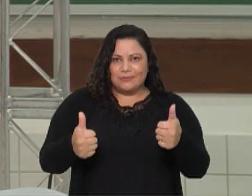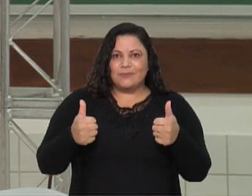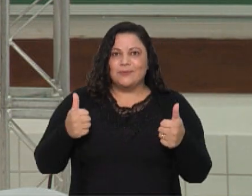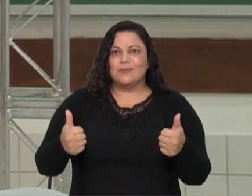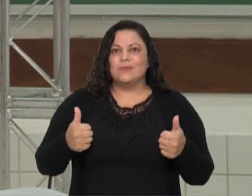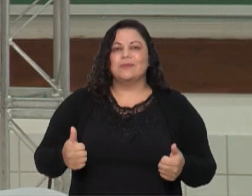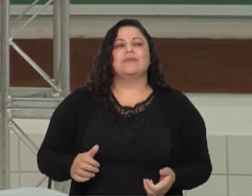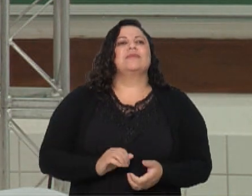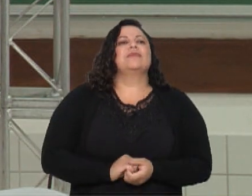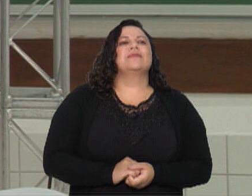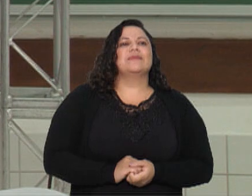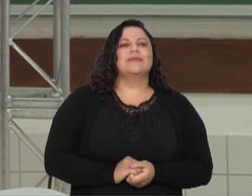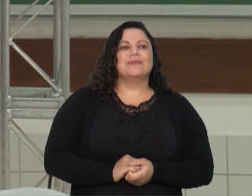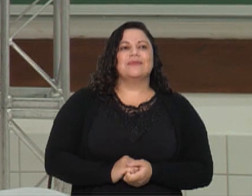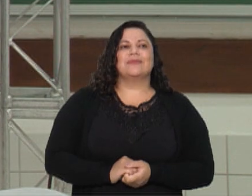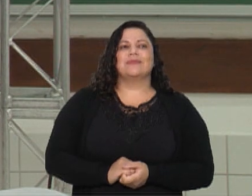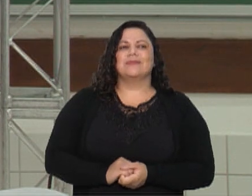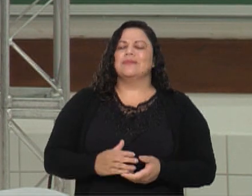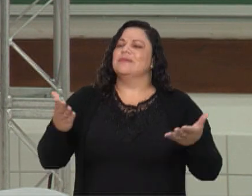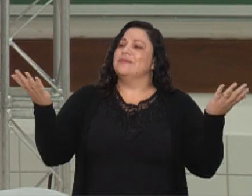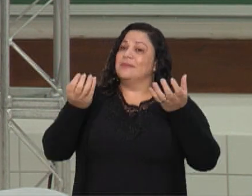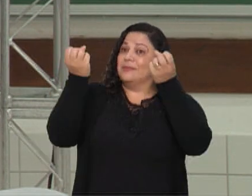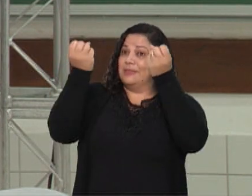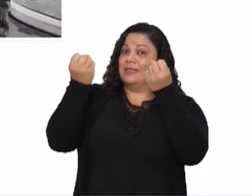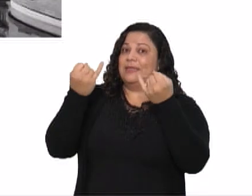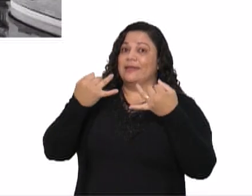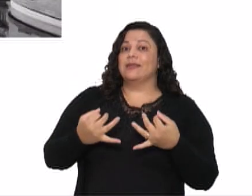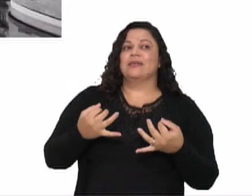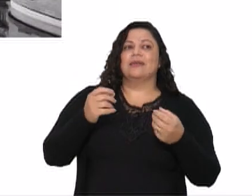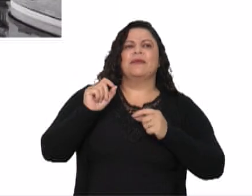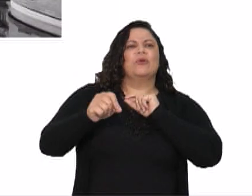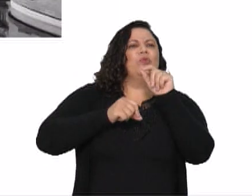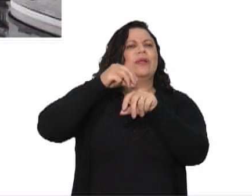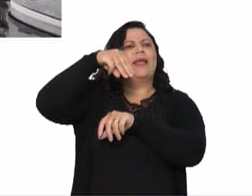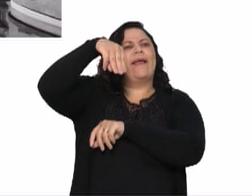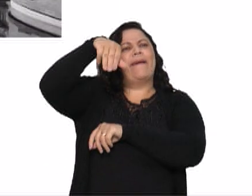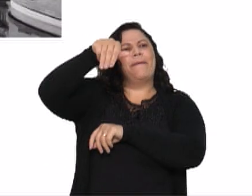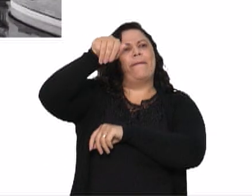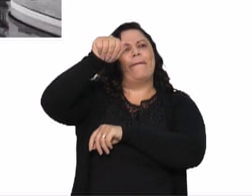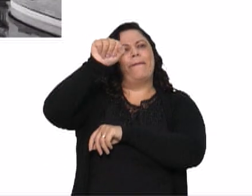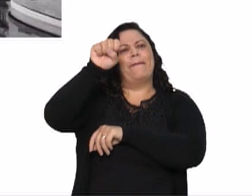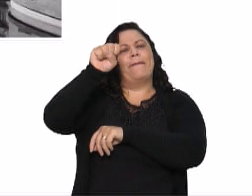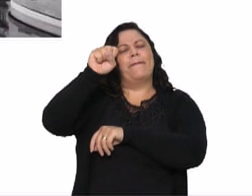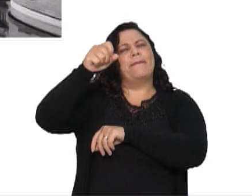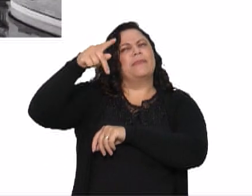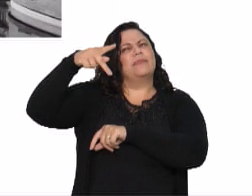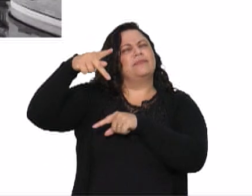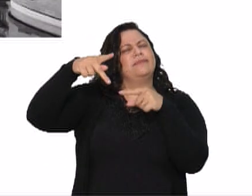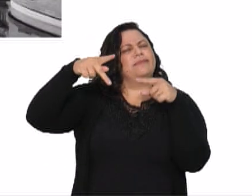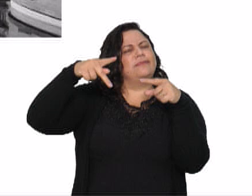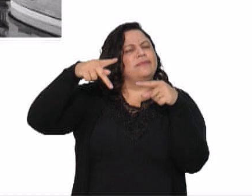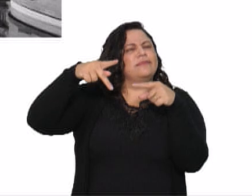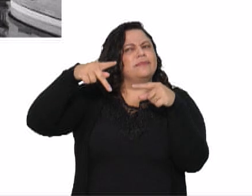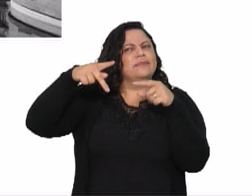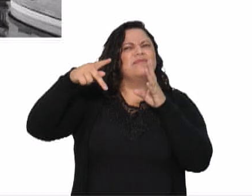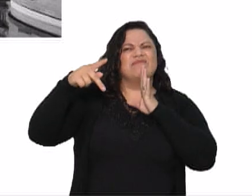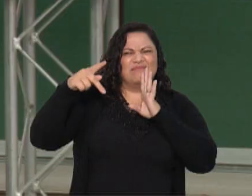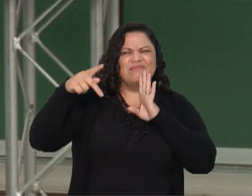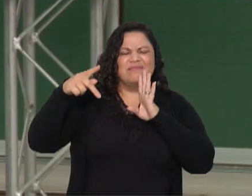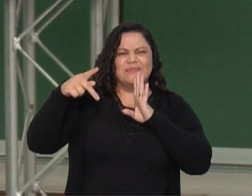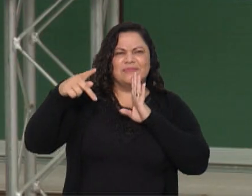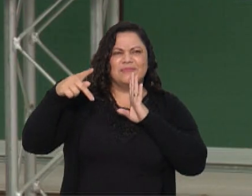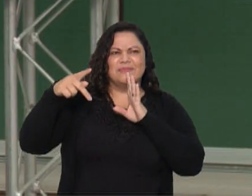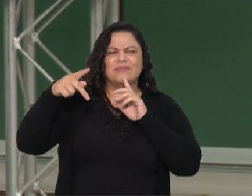bem, vamos lá. Vamos falar um pouquinho do MASP. Vocês conhecem o MASP? Já ouviram falar no MASP? Já viram